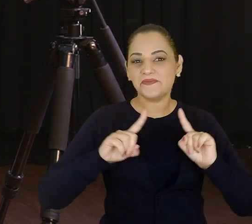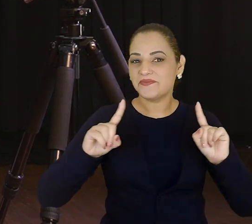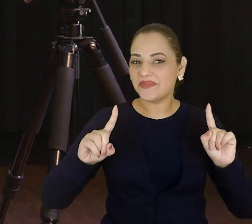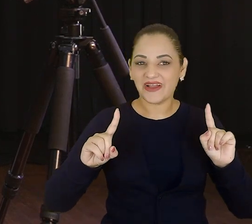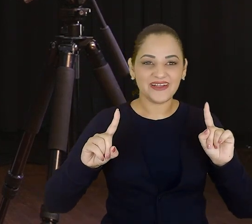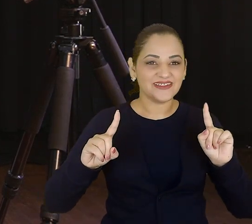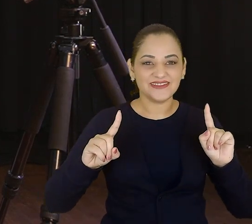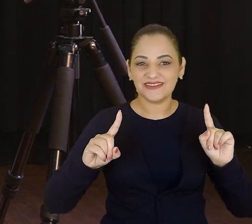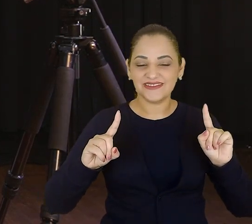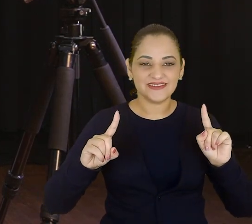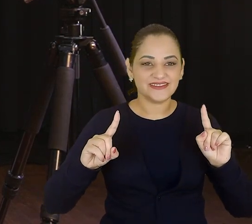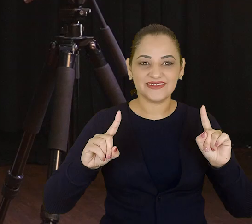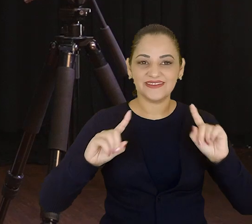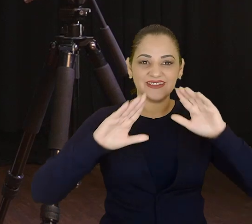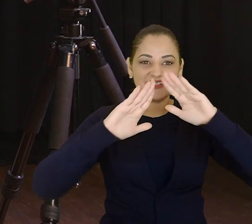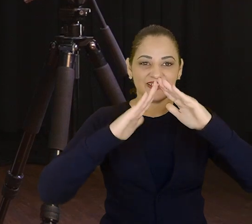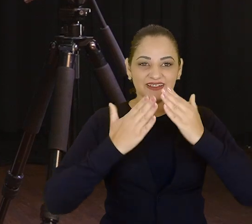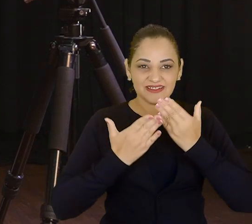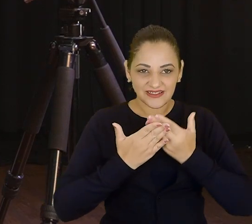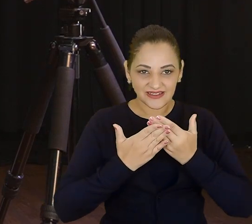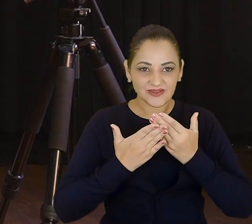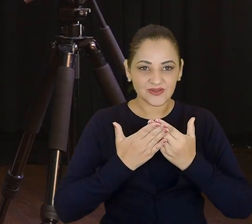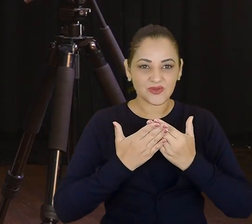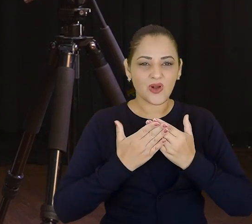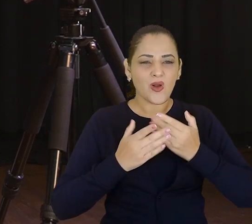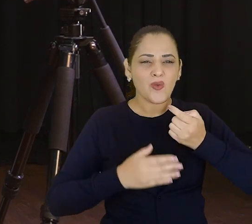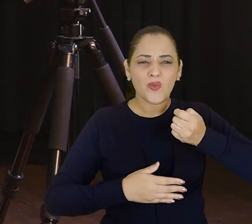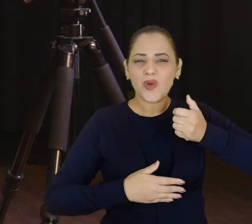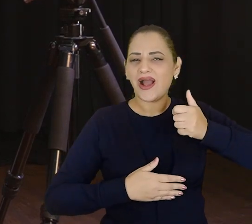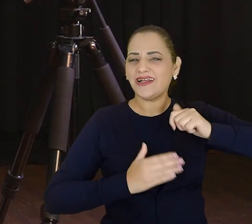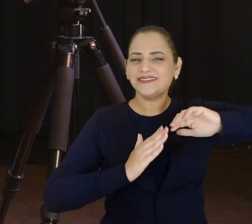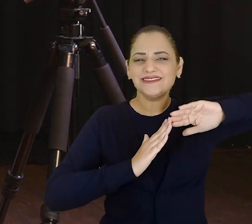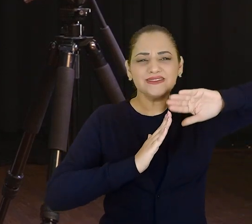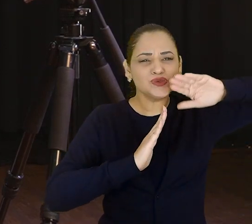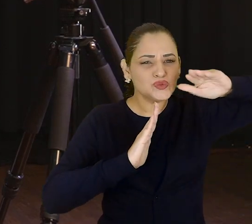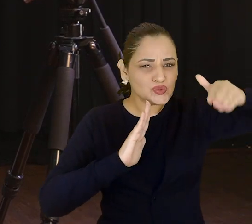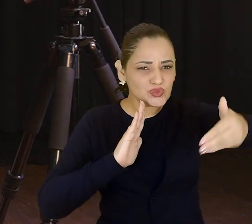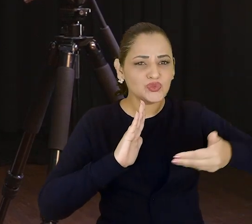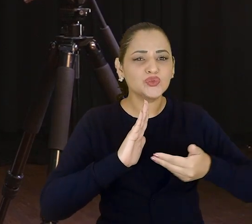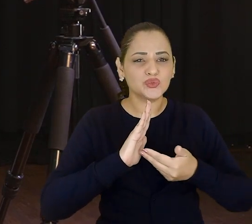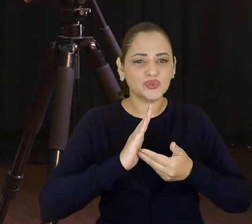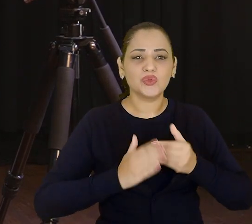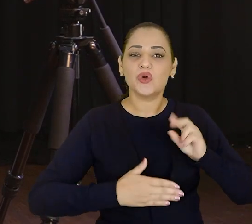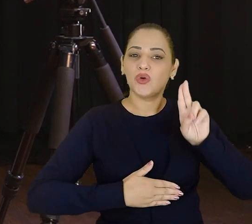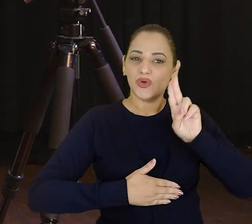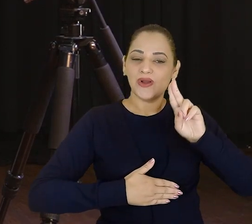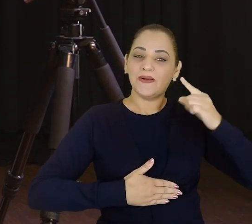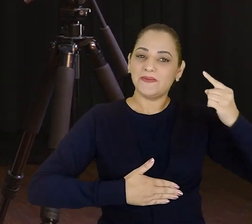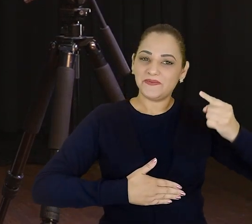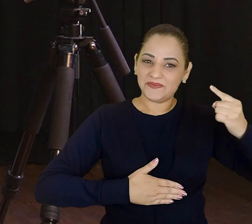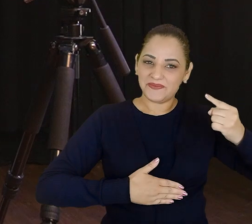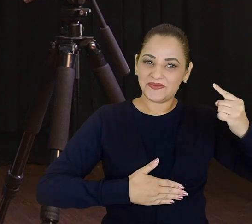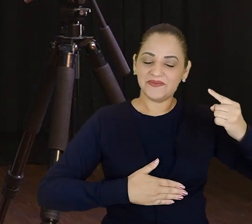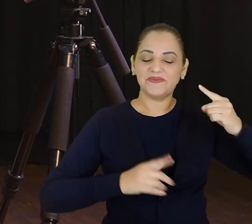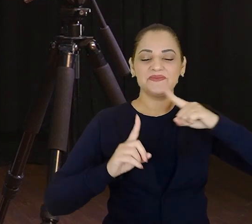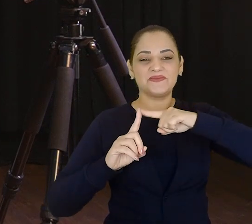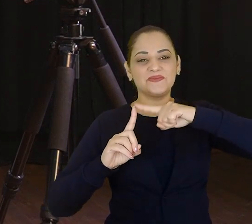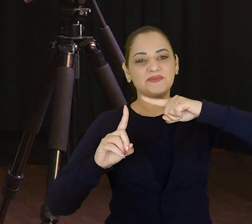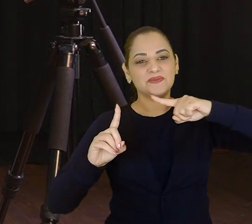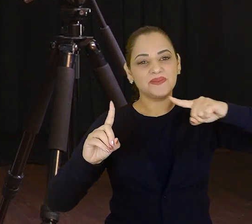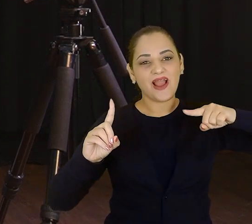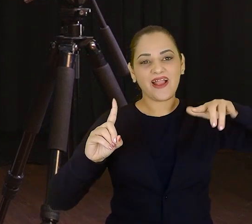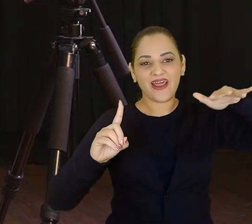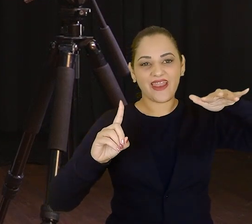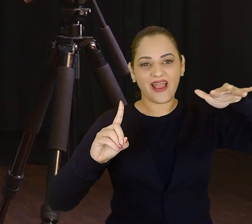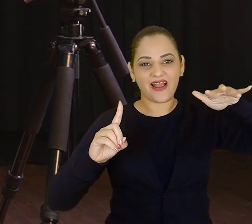mas quase que 100% das escolas usam o surdo de primeira no grave e o de segunda no agudo. Então, e aqui